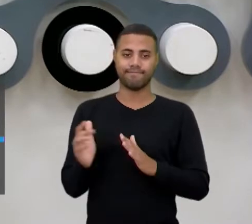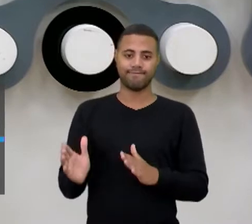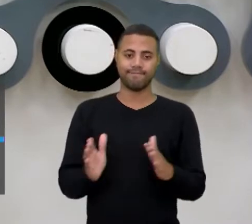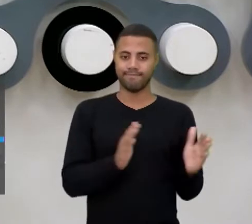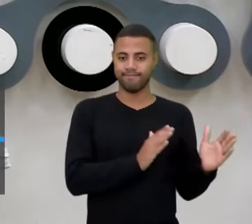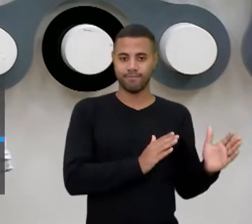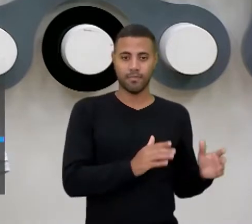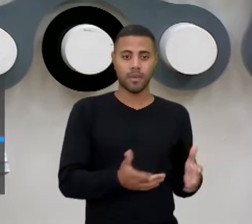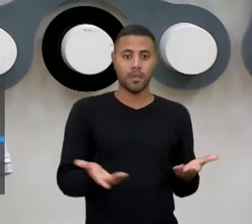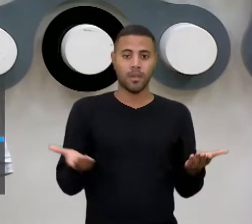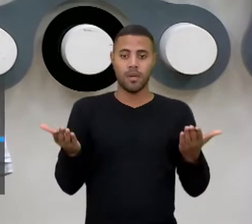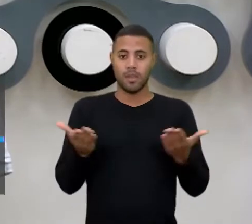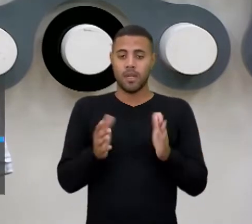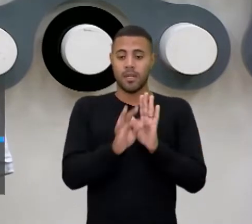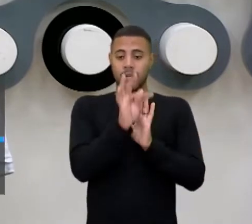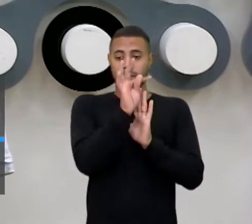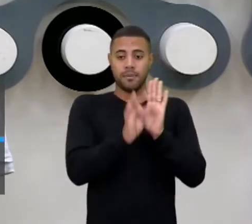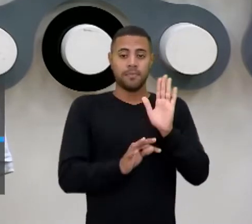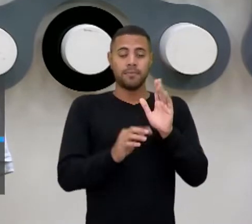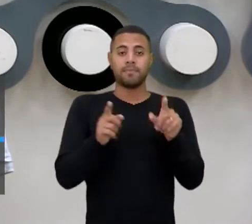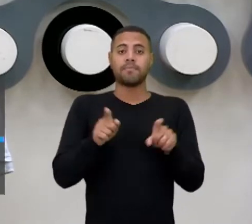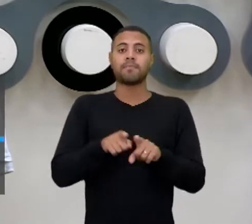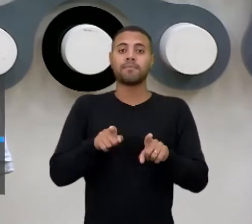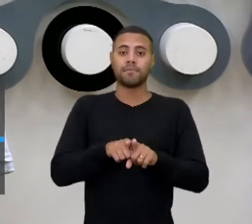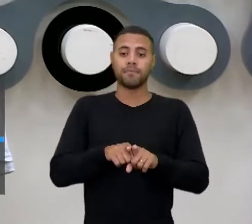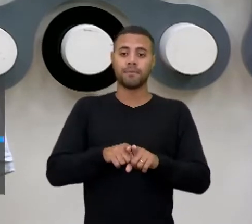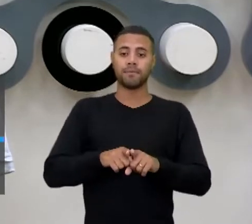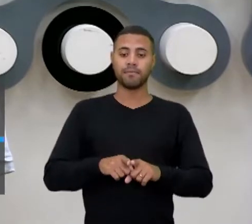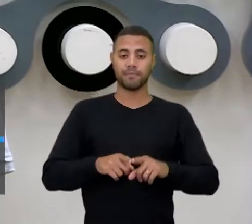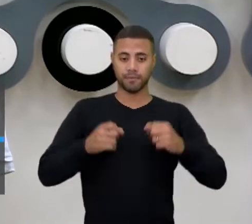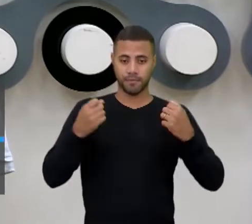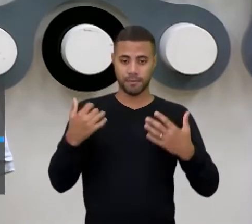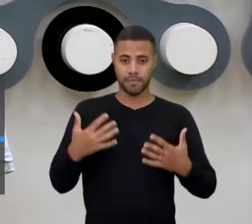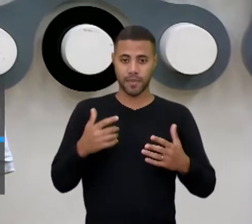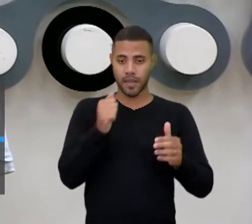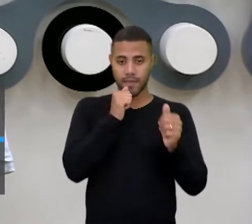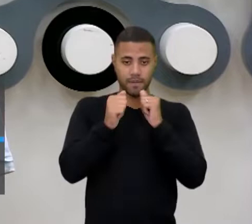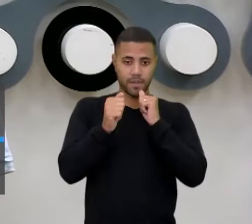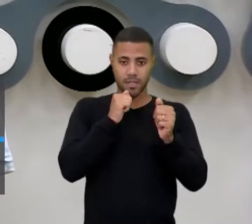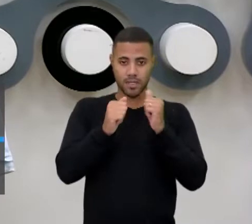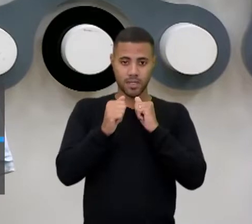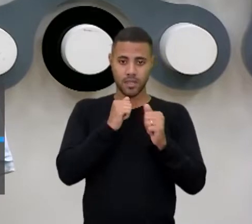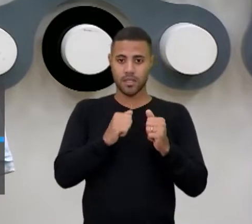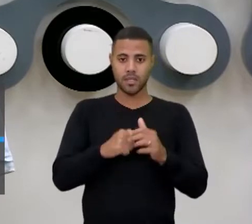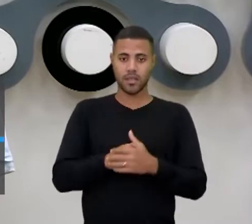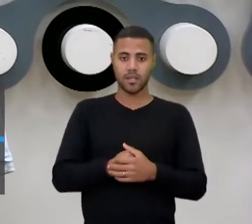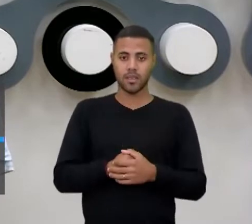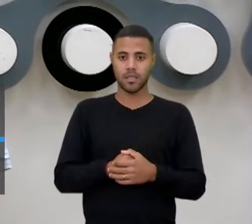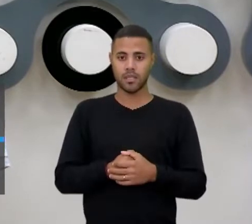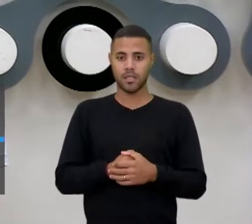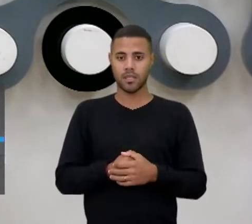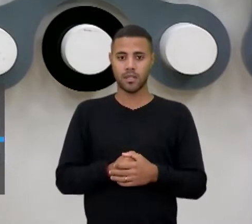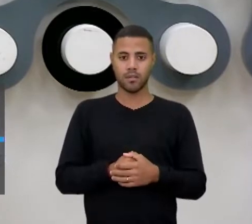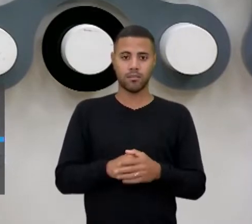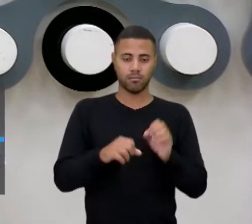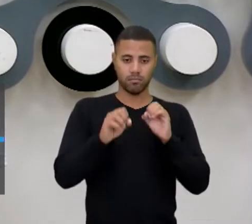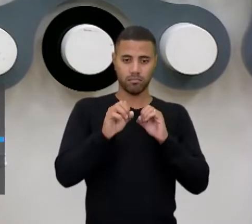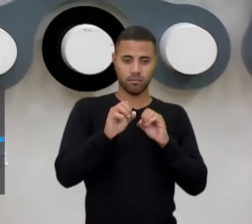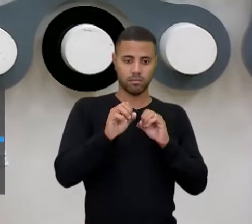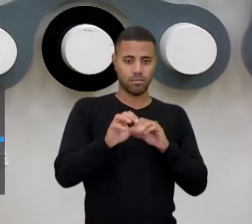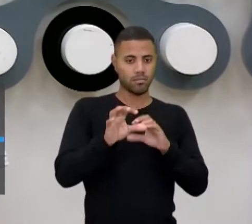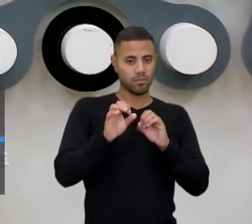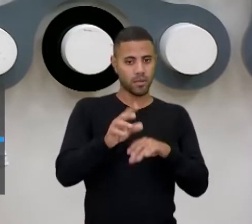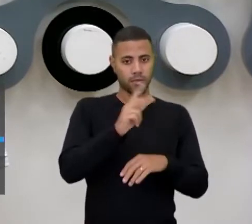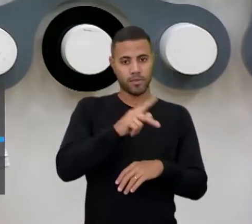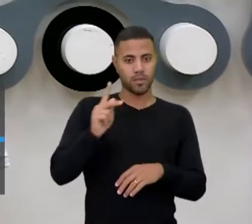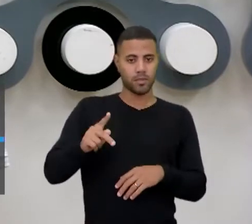peguei um texto, é um trecho de um texto, tá? Que é uma entrevista com a educadora Gisele Santos, e aí